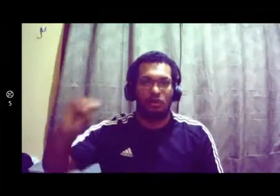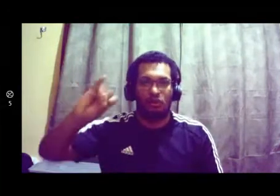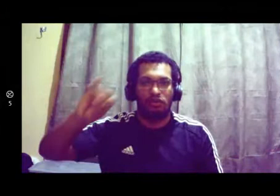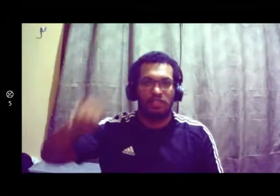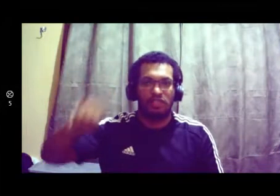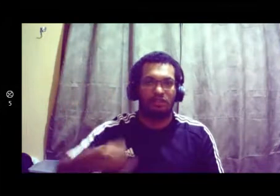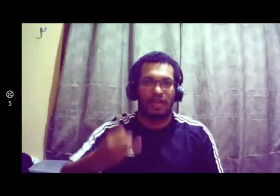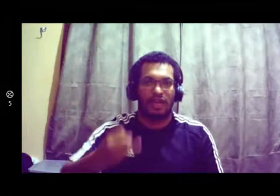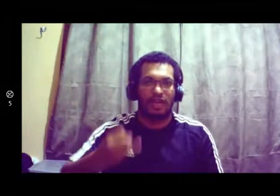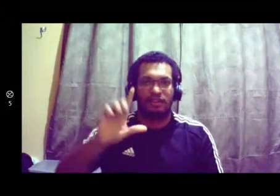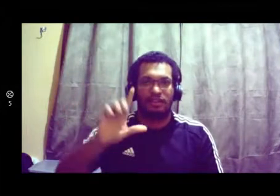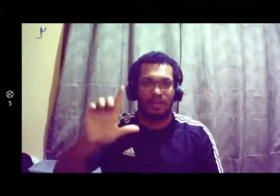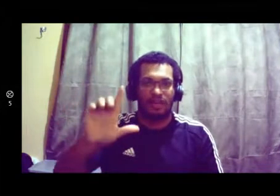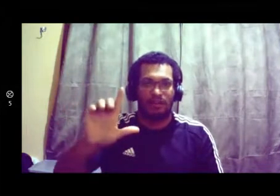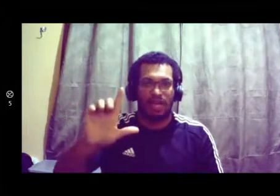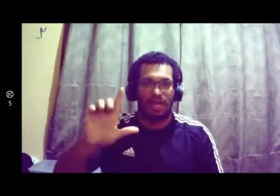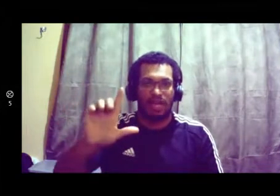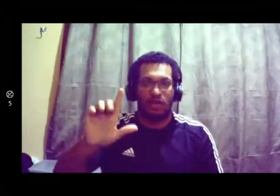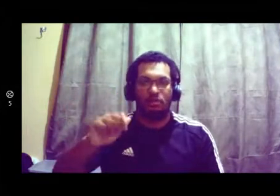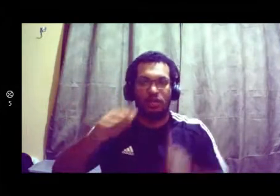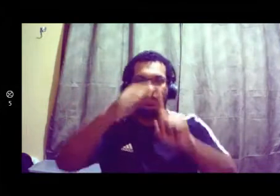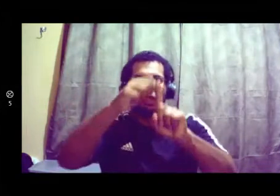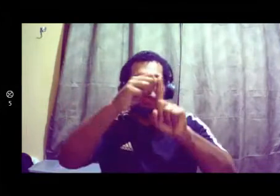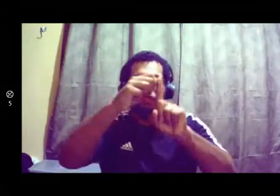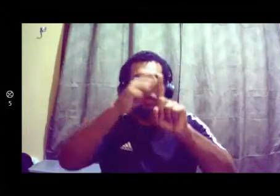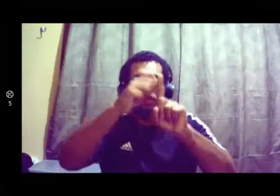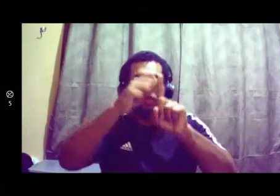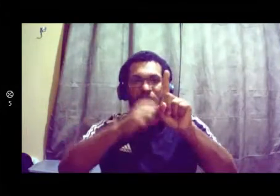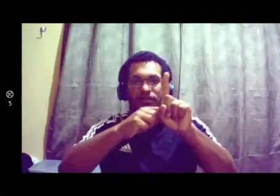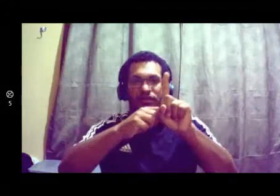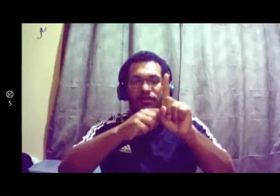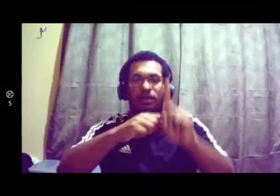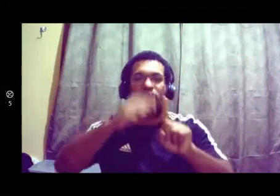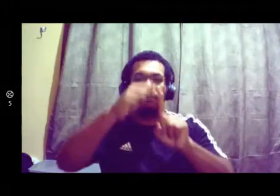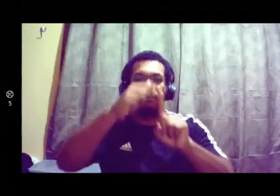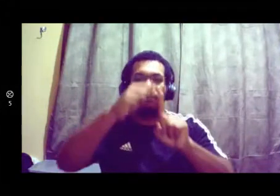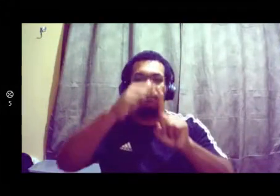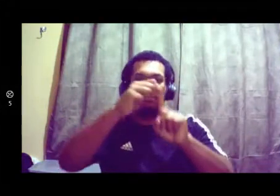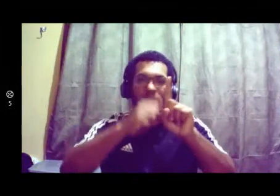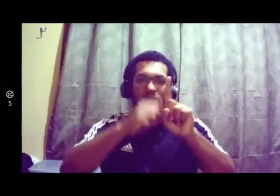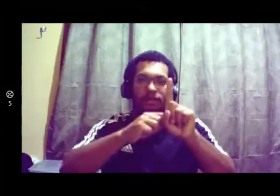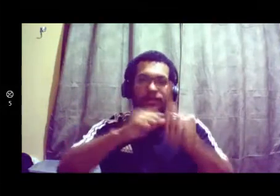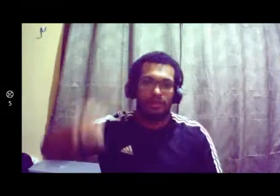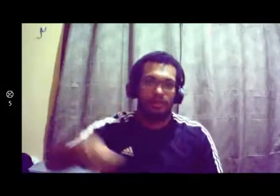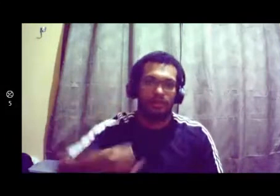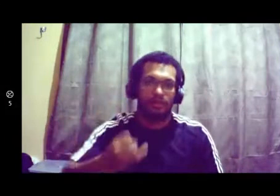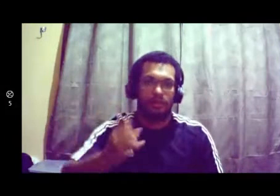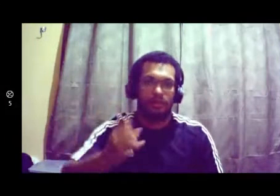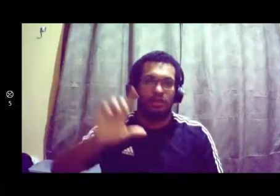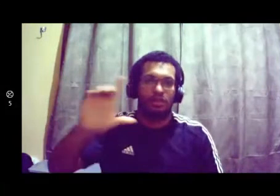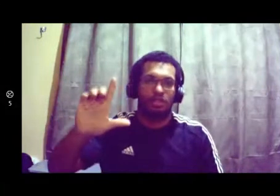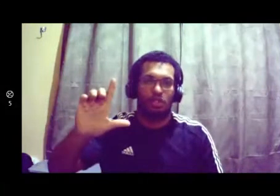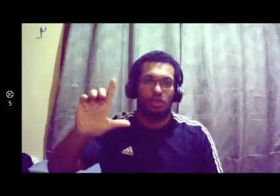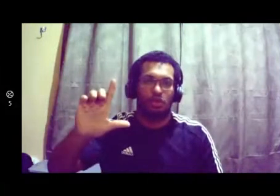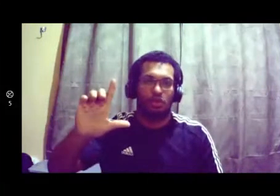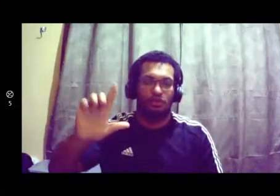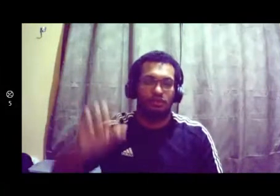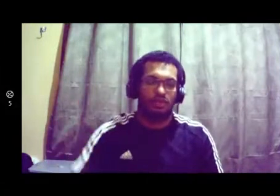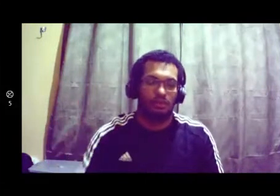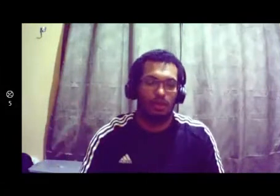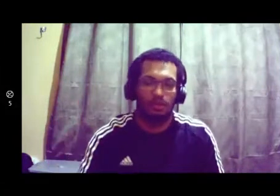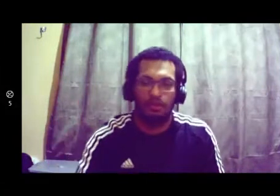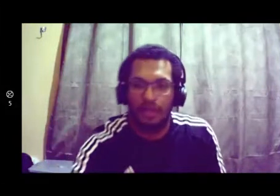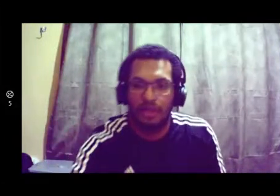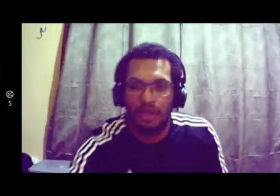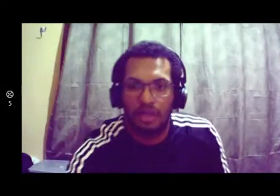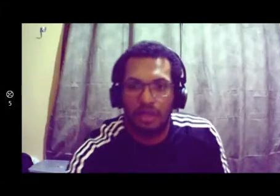lado. Ou você só faz e fica parado. Porque você está falando do mês. Mês de julho,